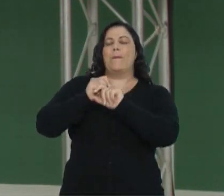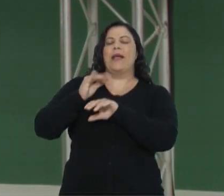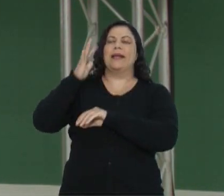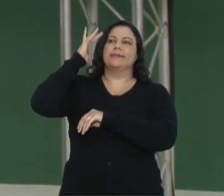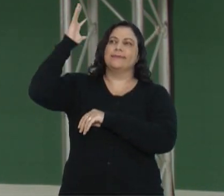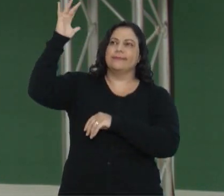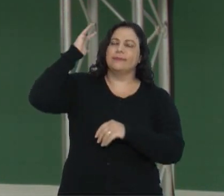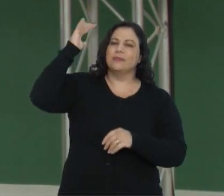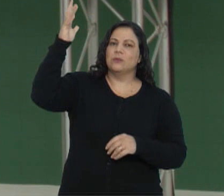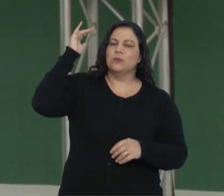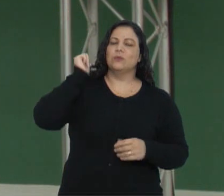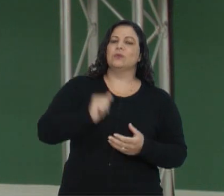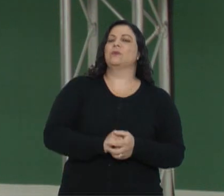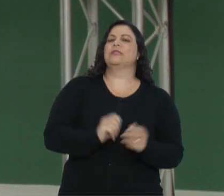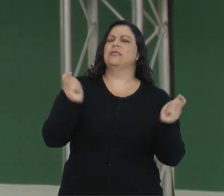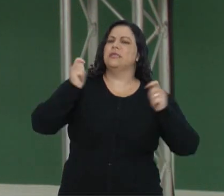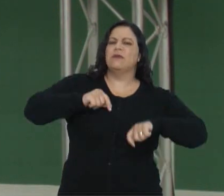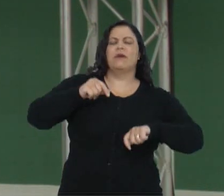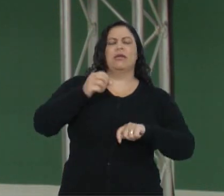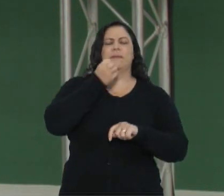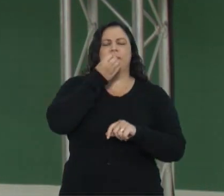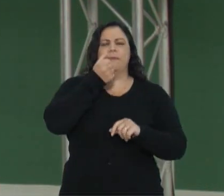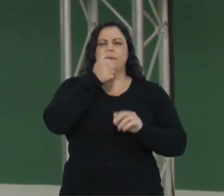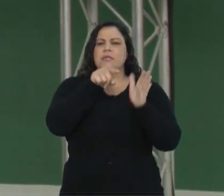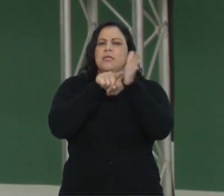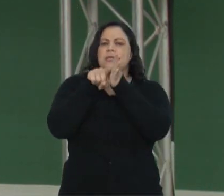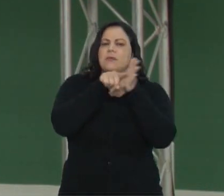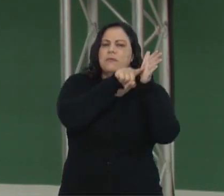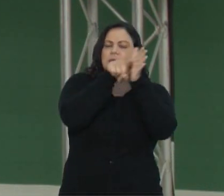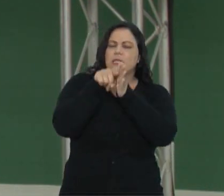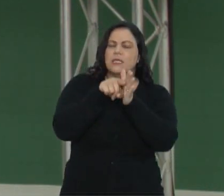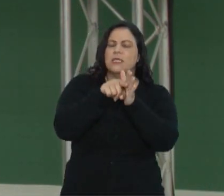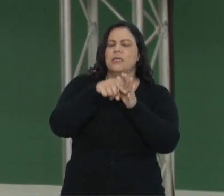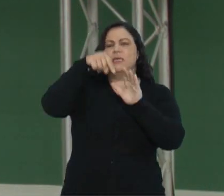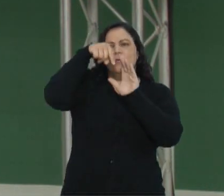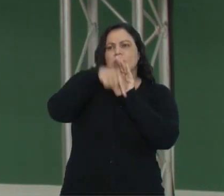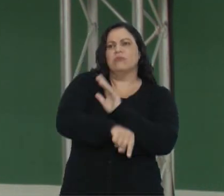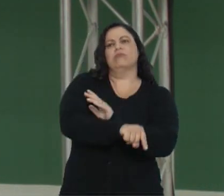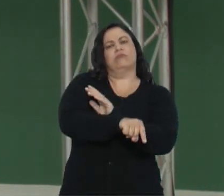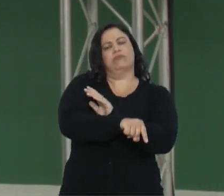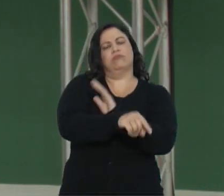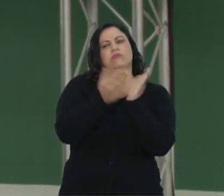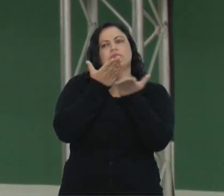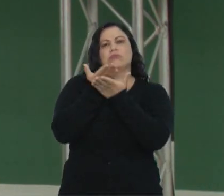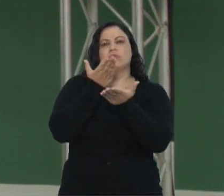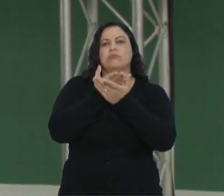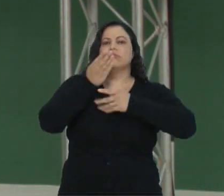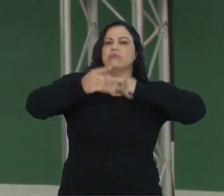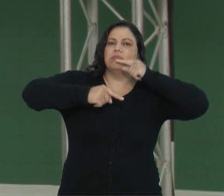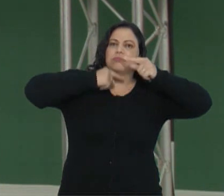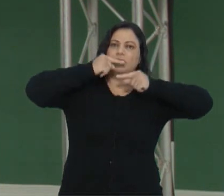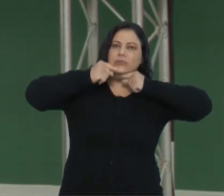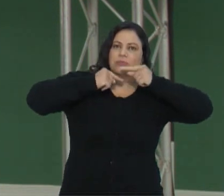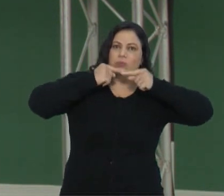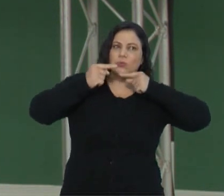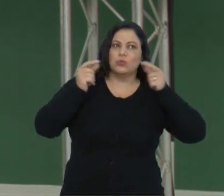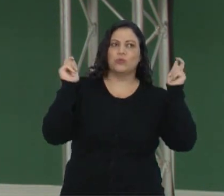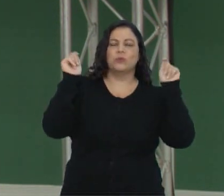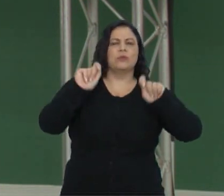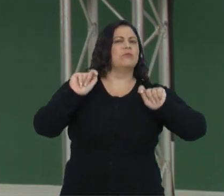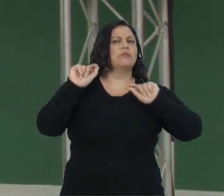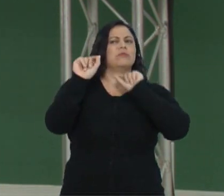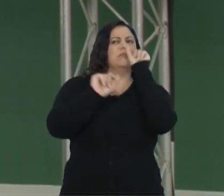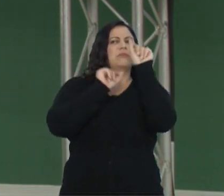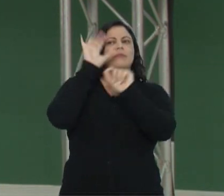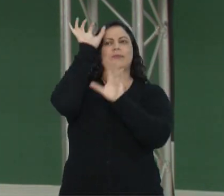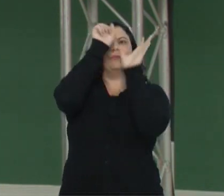tem muito mais. Vale a pena a pesquisa de vocês, continuarem estudando, se aprofundando, né, para tirar suas dúvidas, tá? O que a gente aprendeu